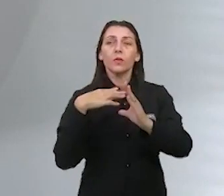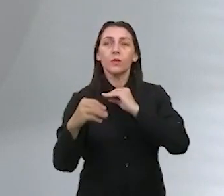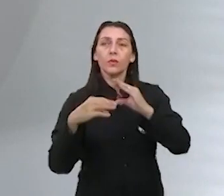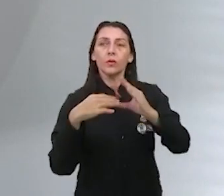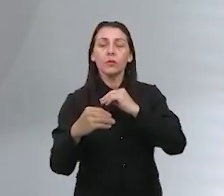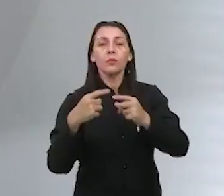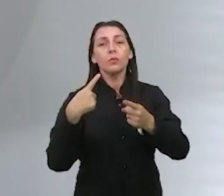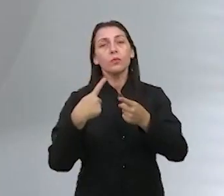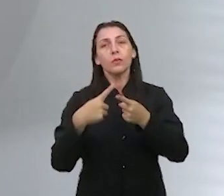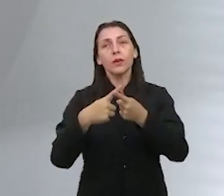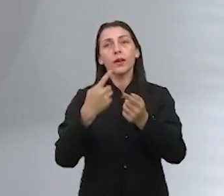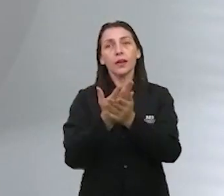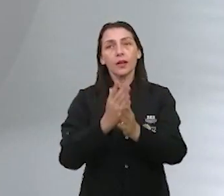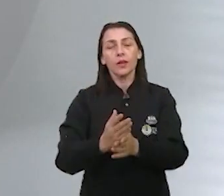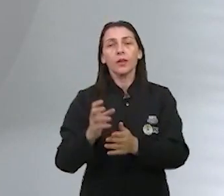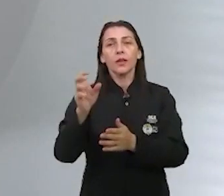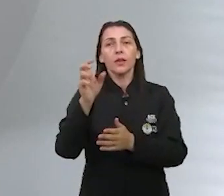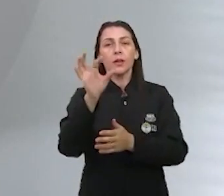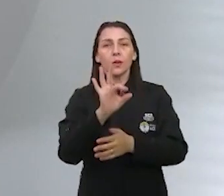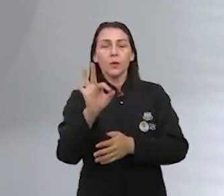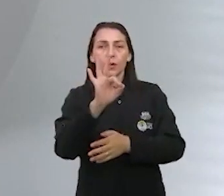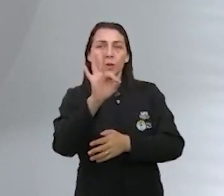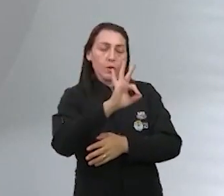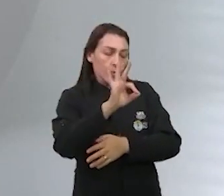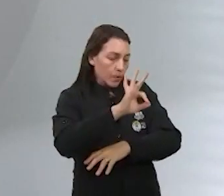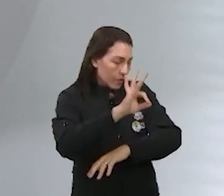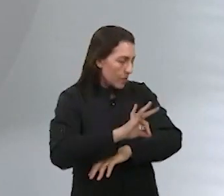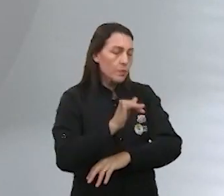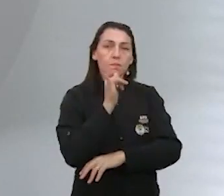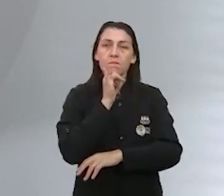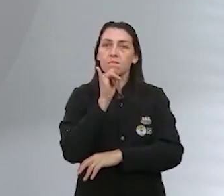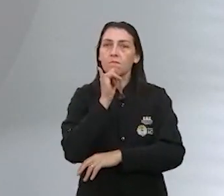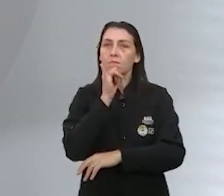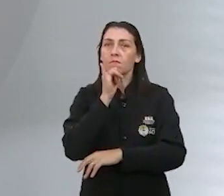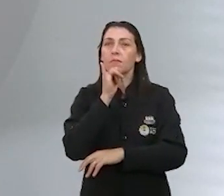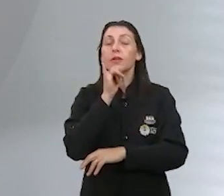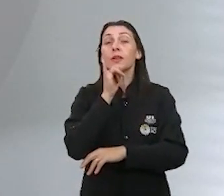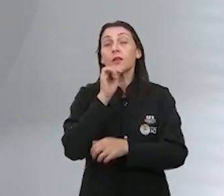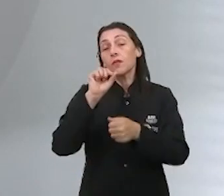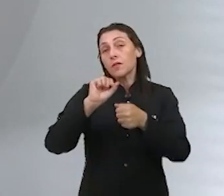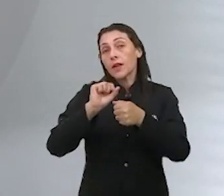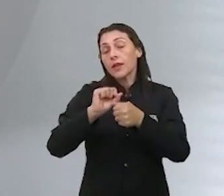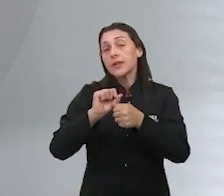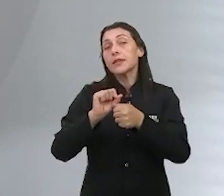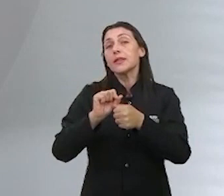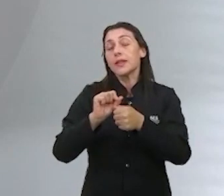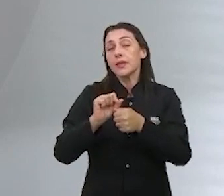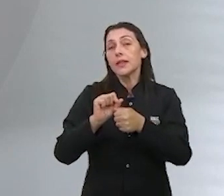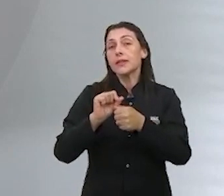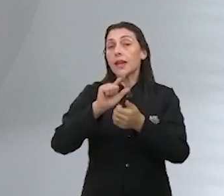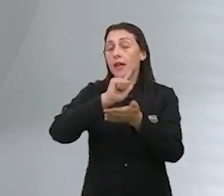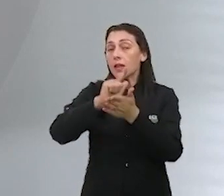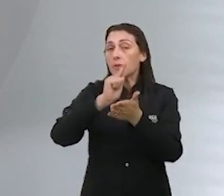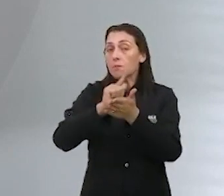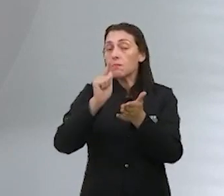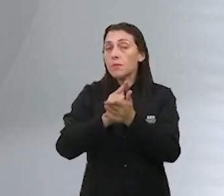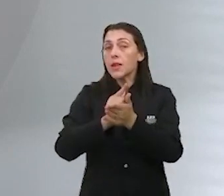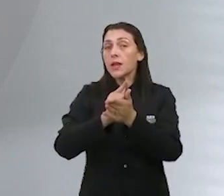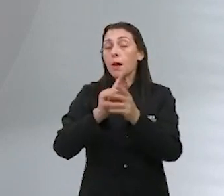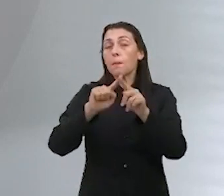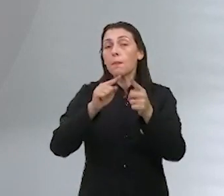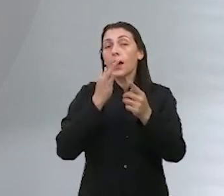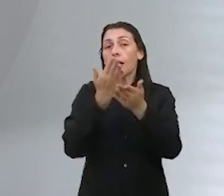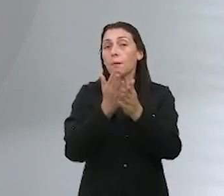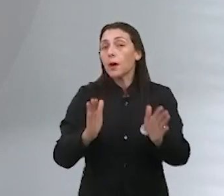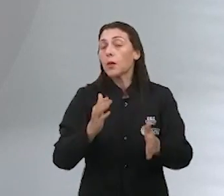por causa de insetos, por exemplo, os besouros, abelhas, que faziam essa polinização, uma vez extintas, não